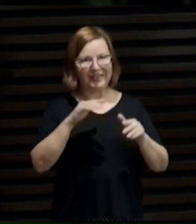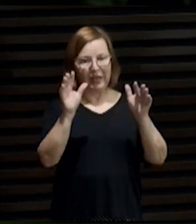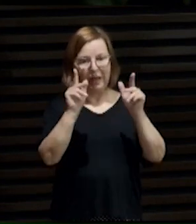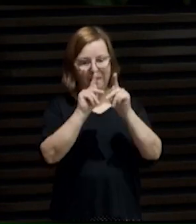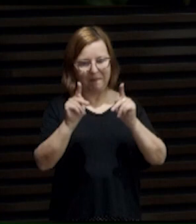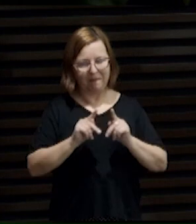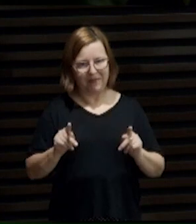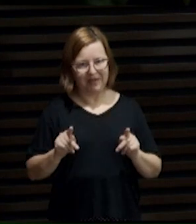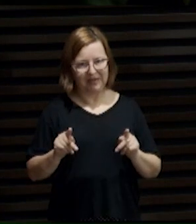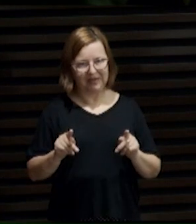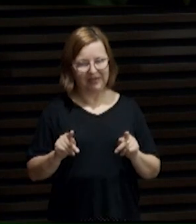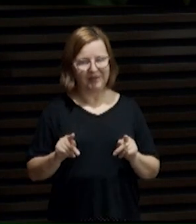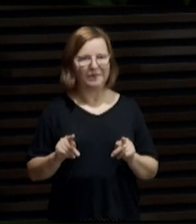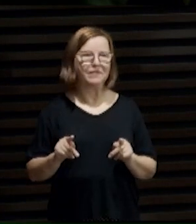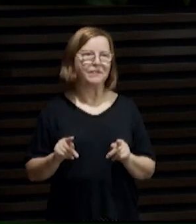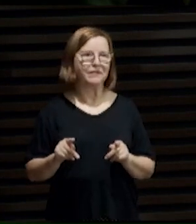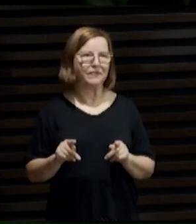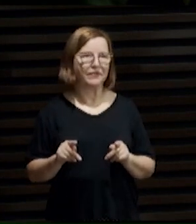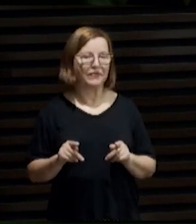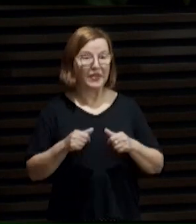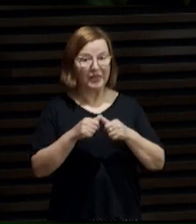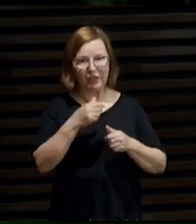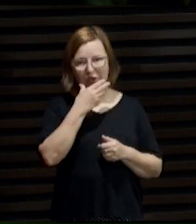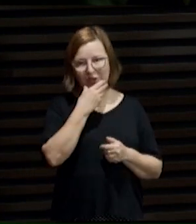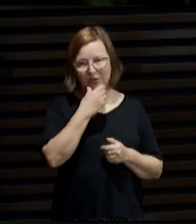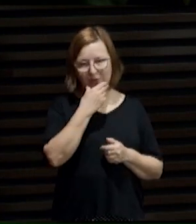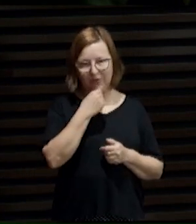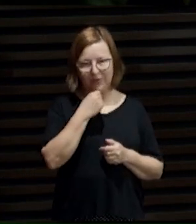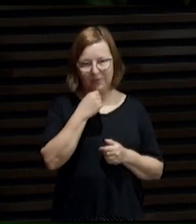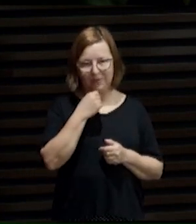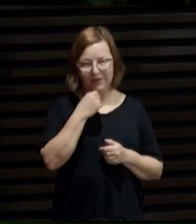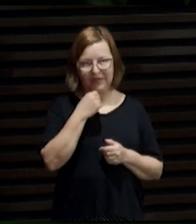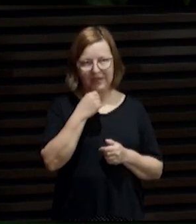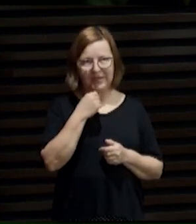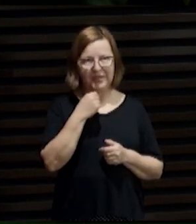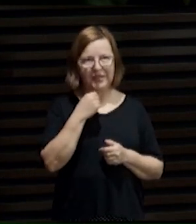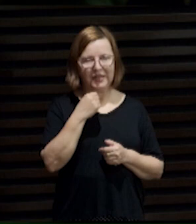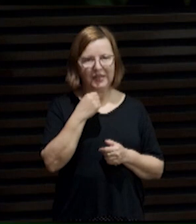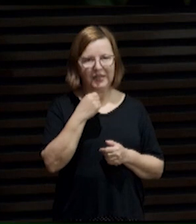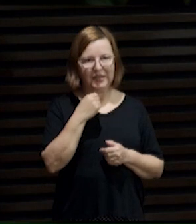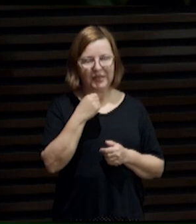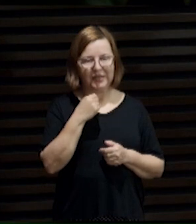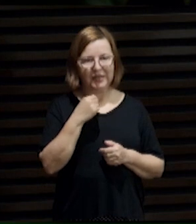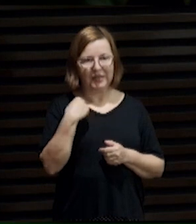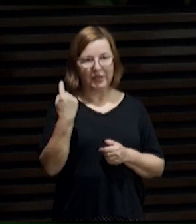E essa cena, e este homem que está sendo nos lembrado aqui,